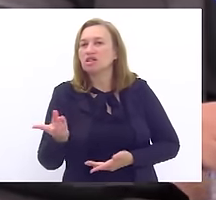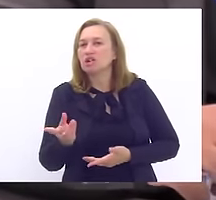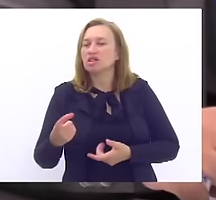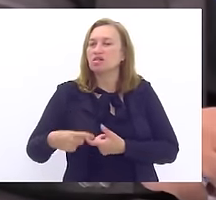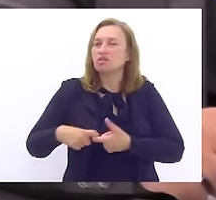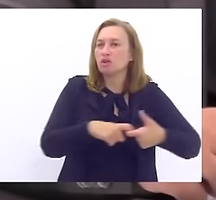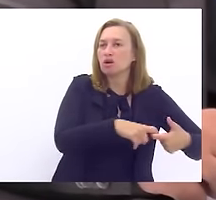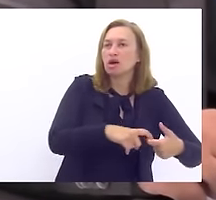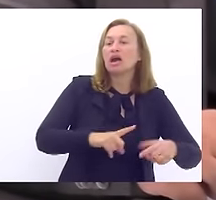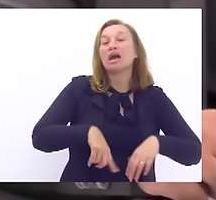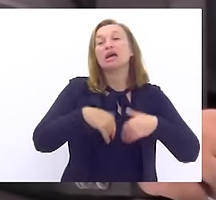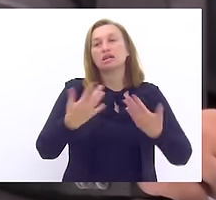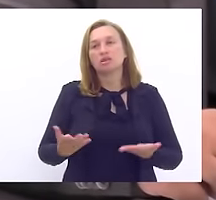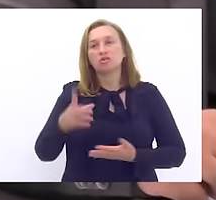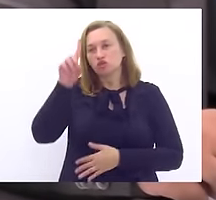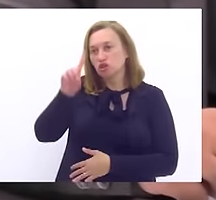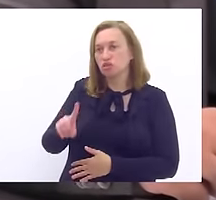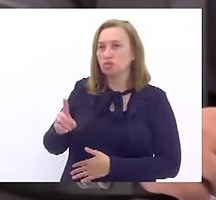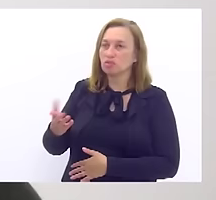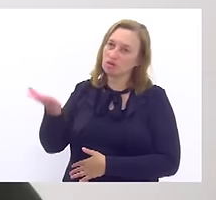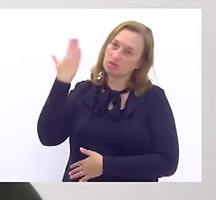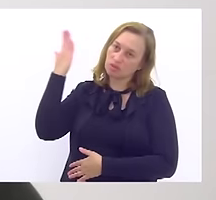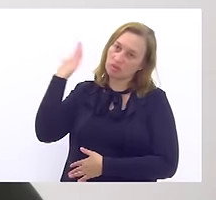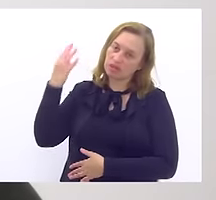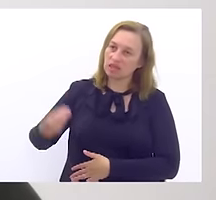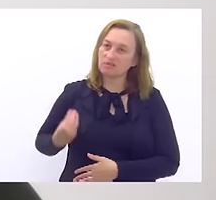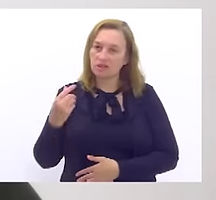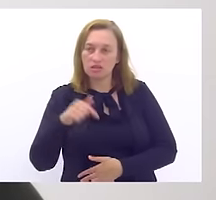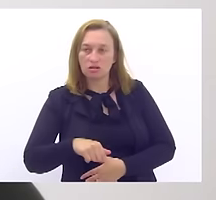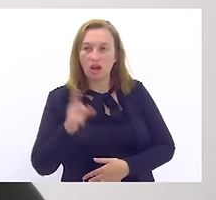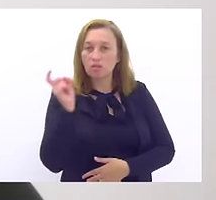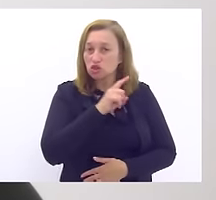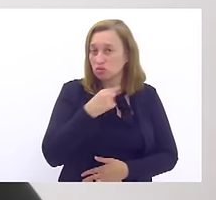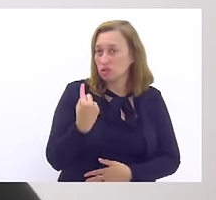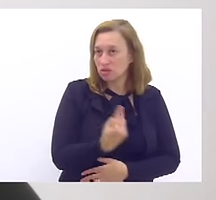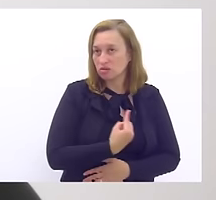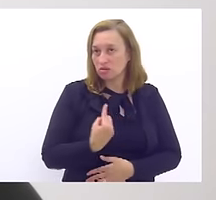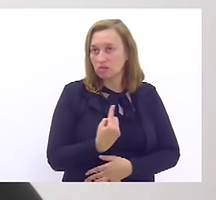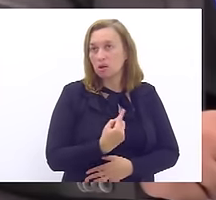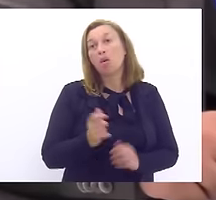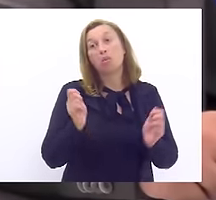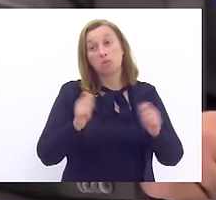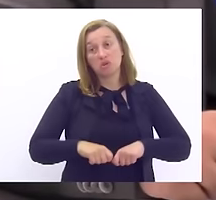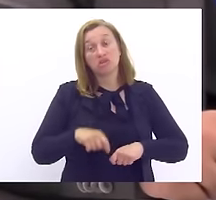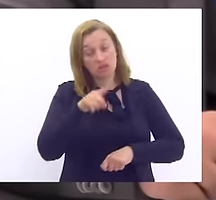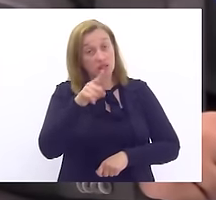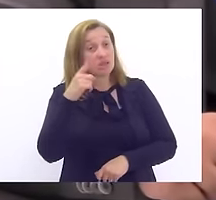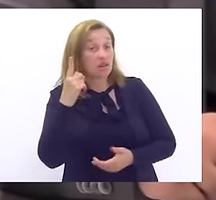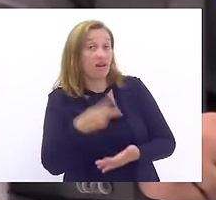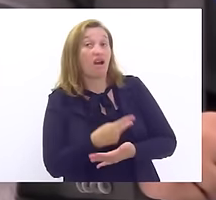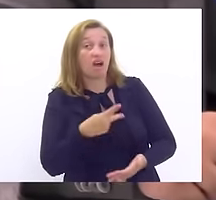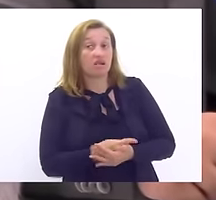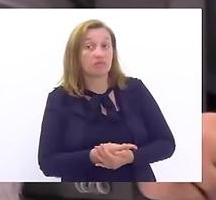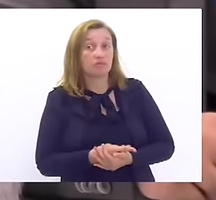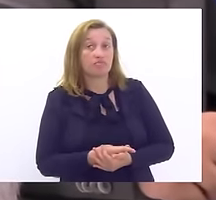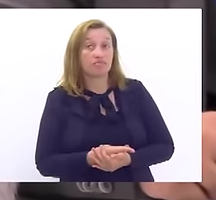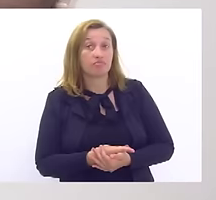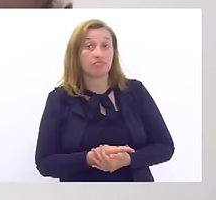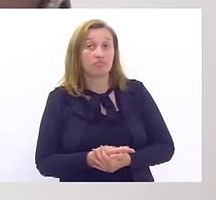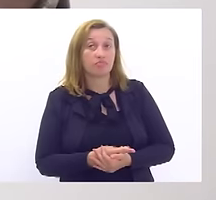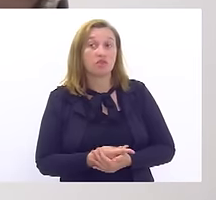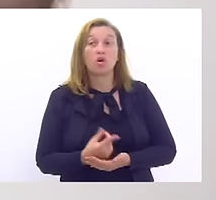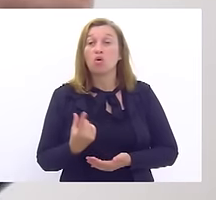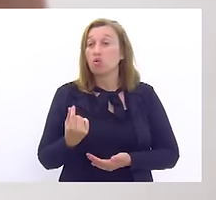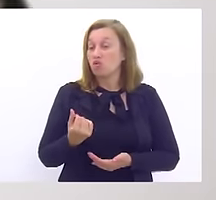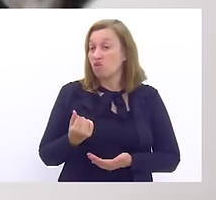diretor estava aqui na semana retrasado mentiu pra gente a senhora tá falando isso é possível que ele tem esse equivocado eles que invocou com o valor